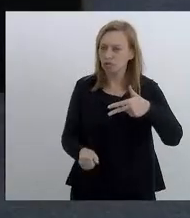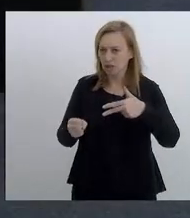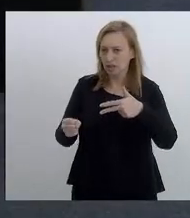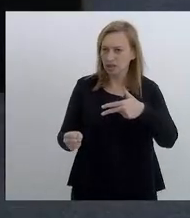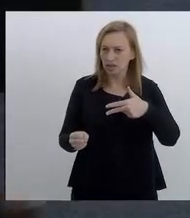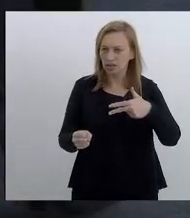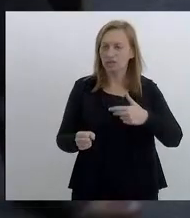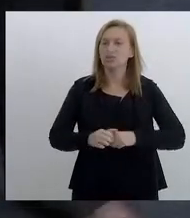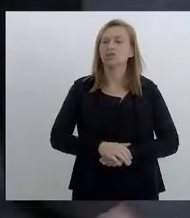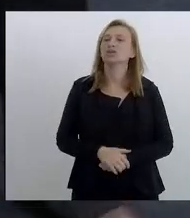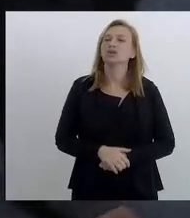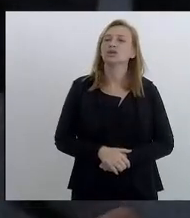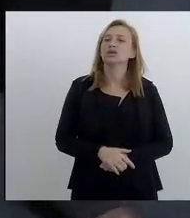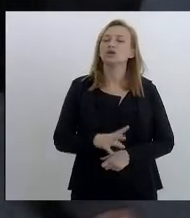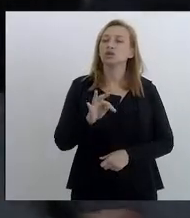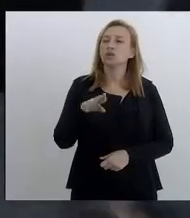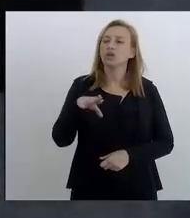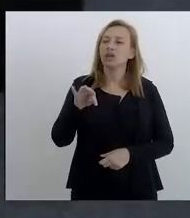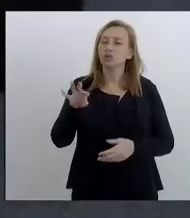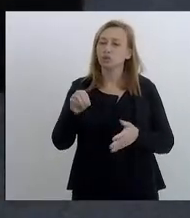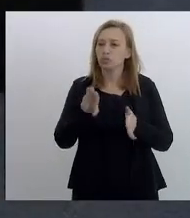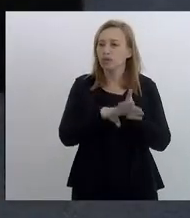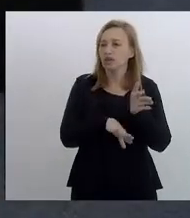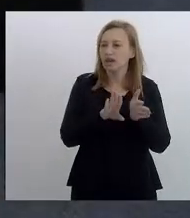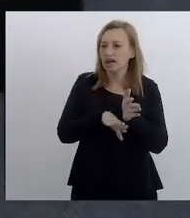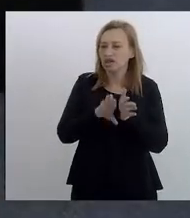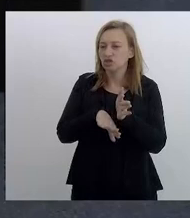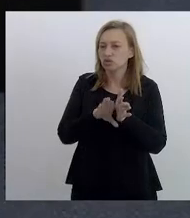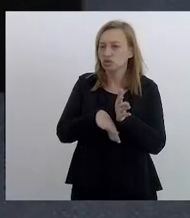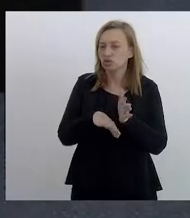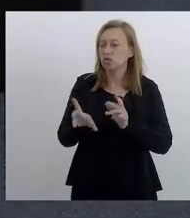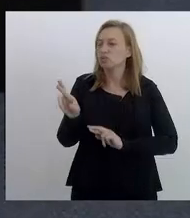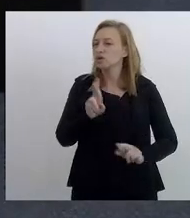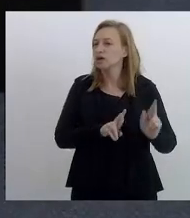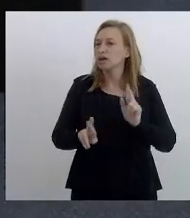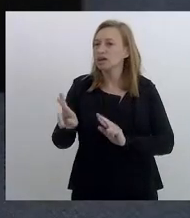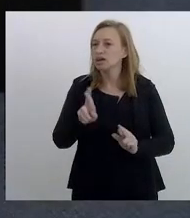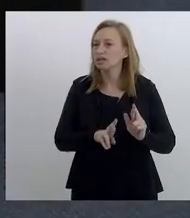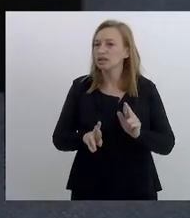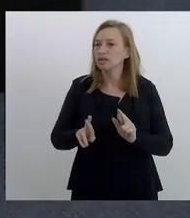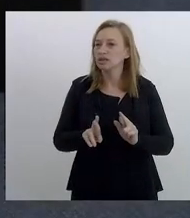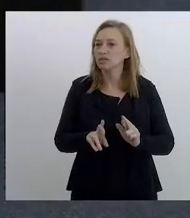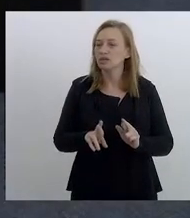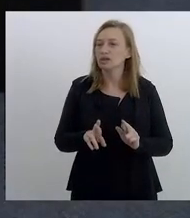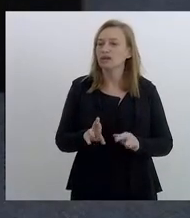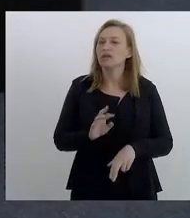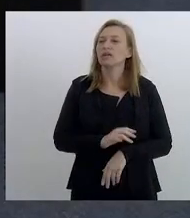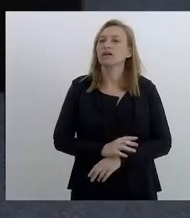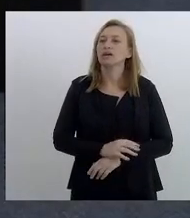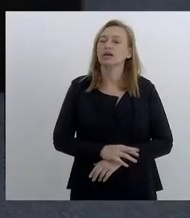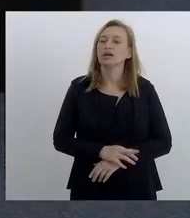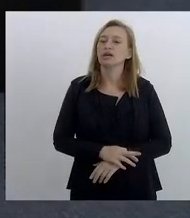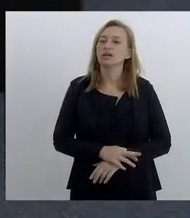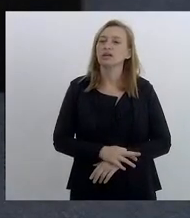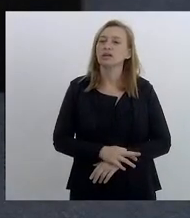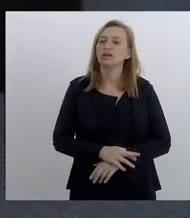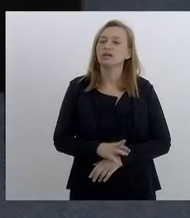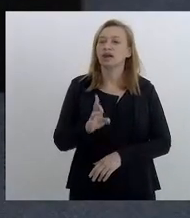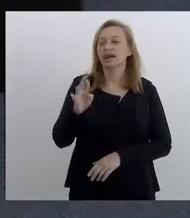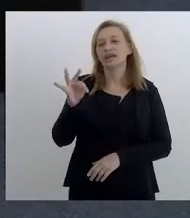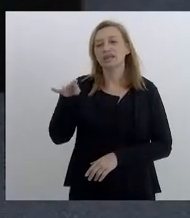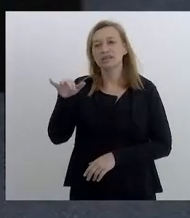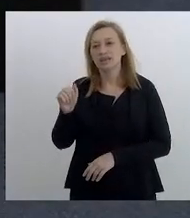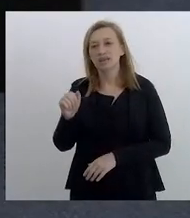que o teto de gastos seria em relação à receita e à despesa